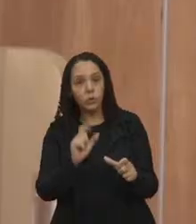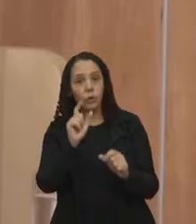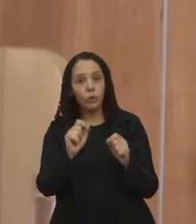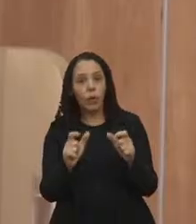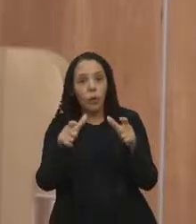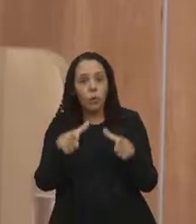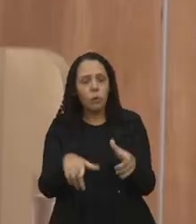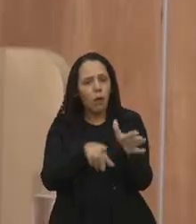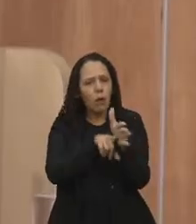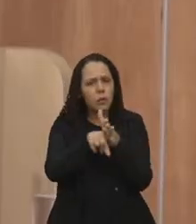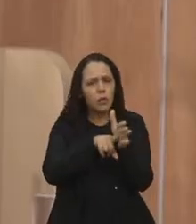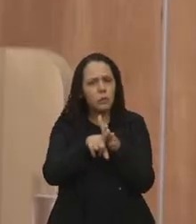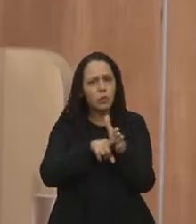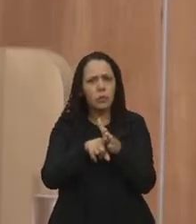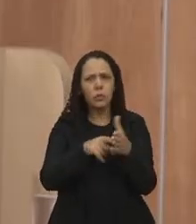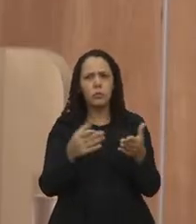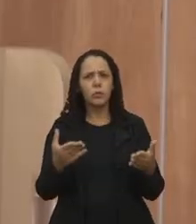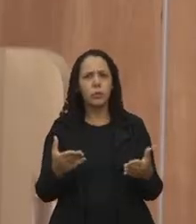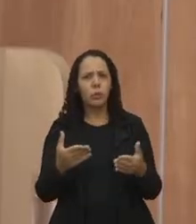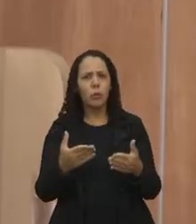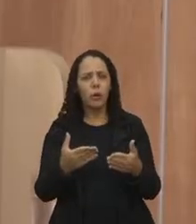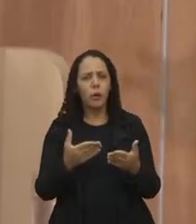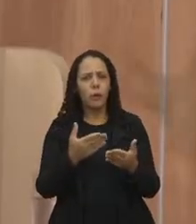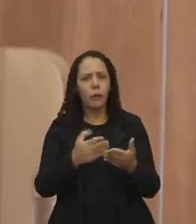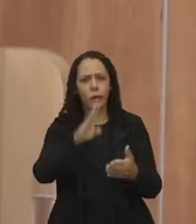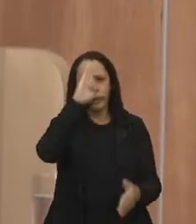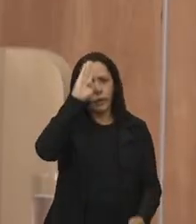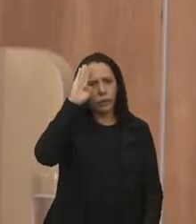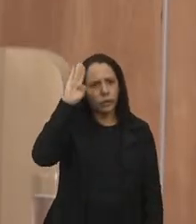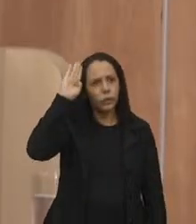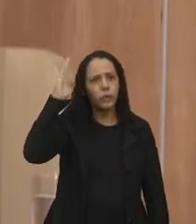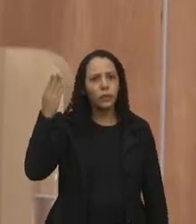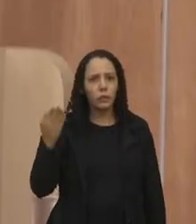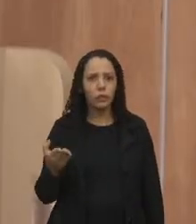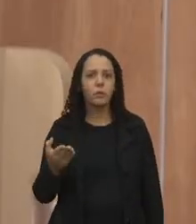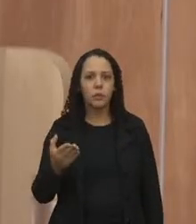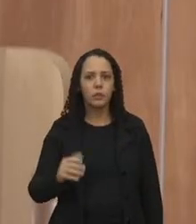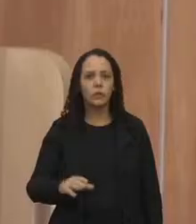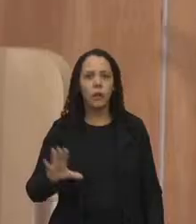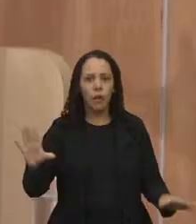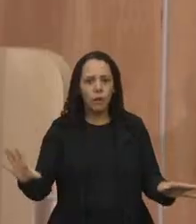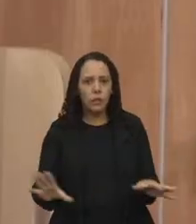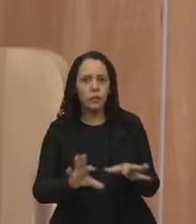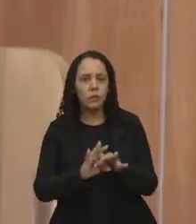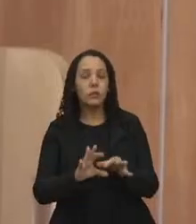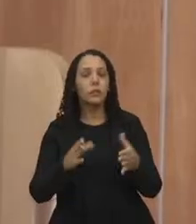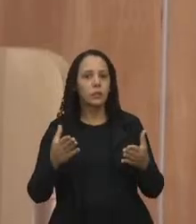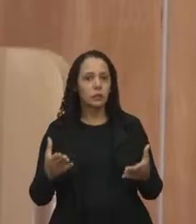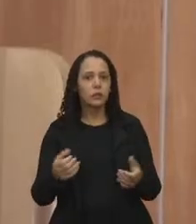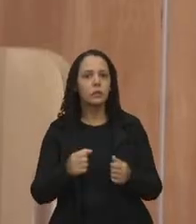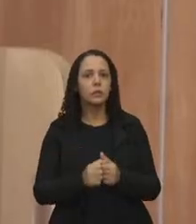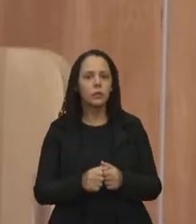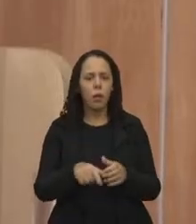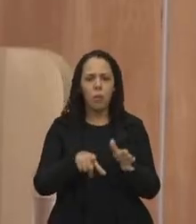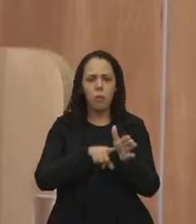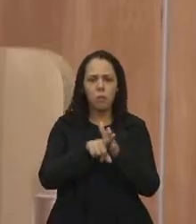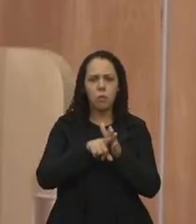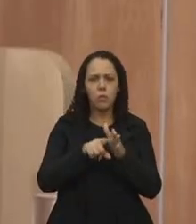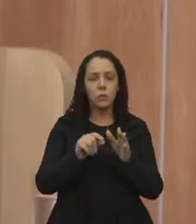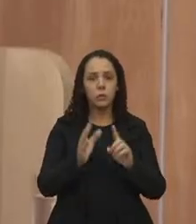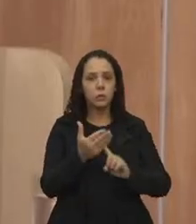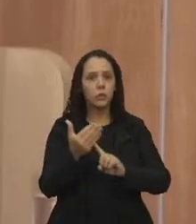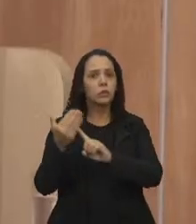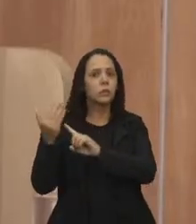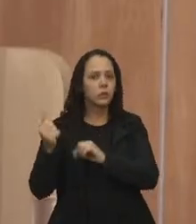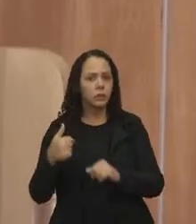científico, acadêmico, um polo científico, né? Integrando todos aqueles, um hub talvez de tecnologia, e a